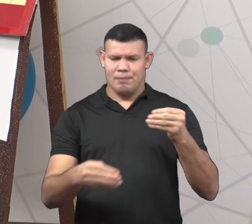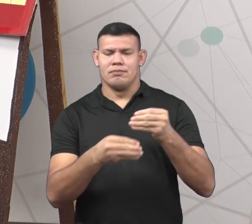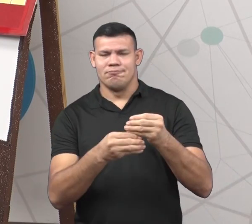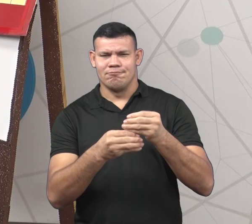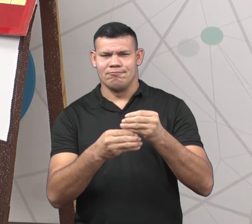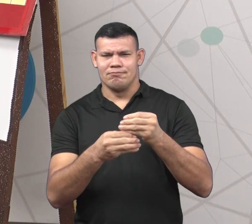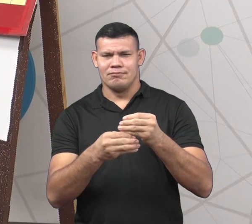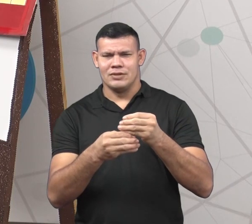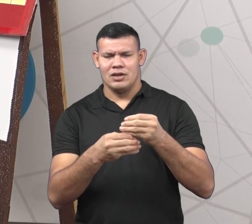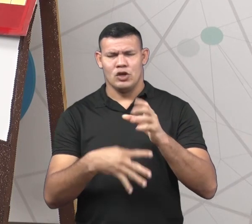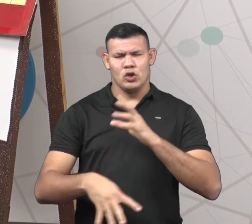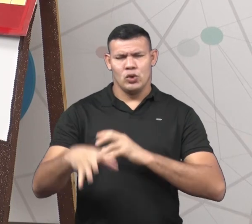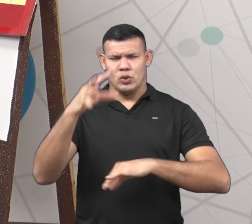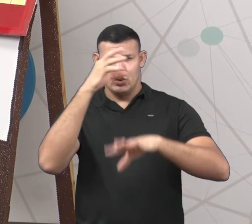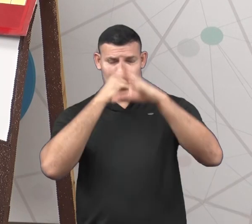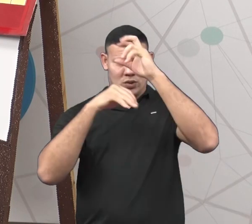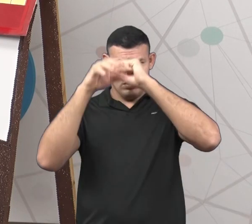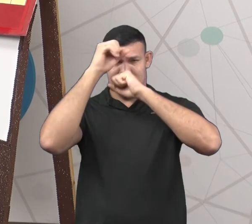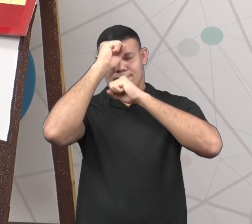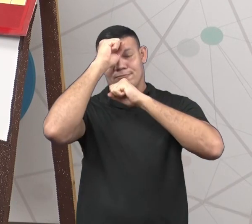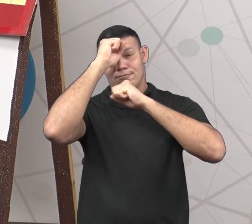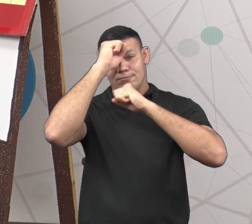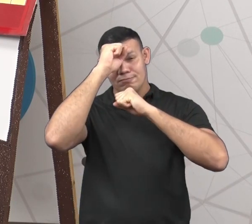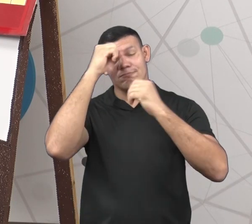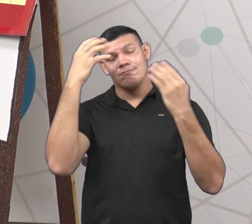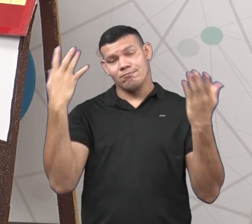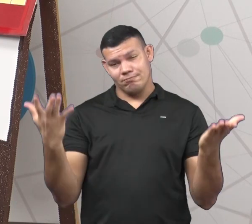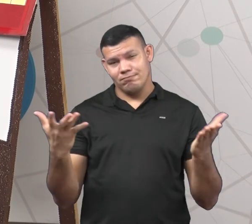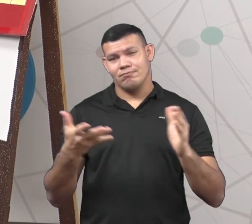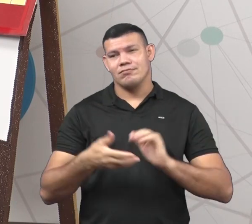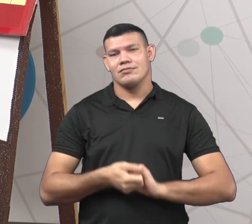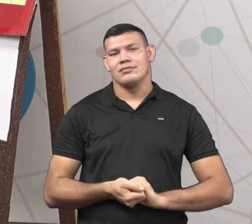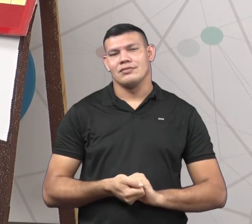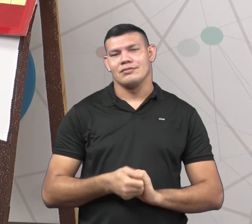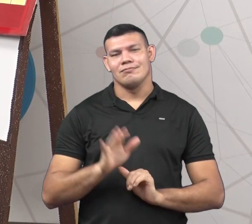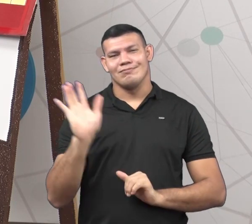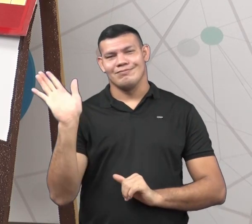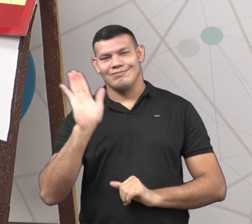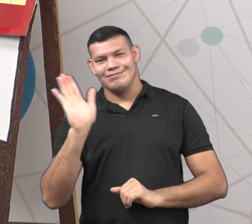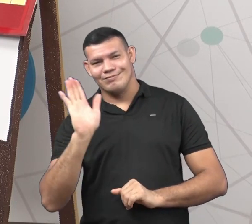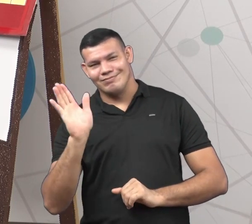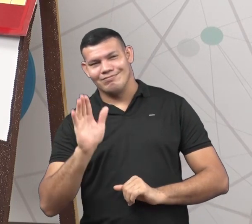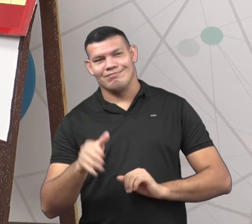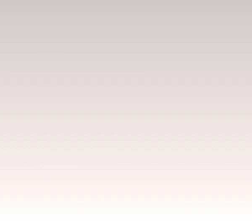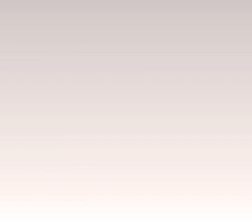desenvolver melhor o seu conhecimento. Te vejo na próxima aula.